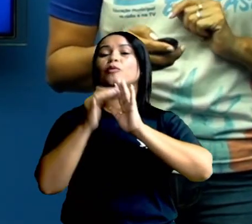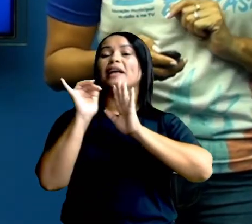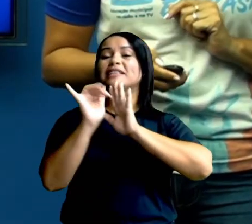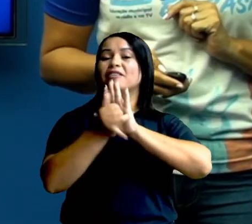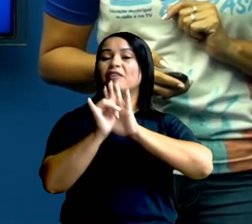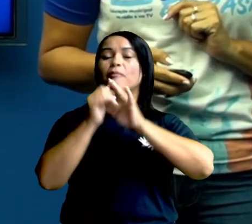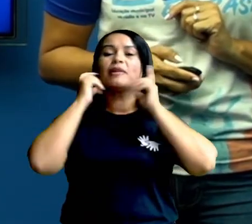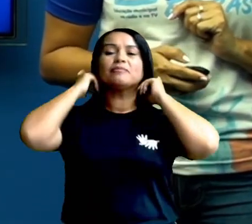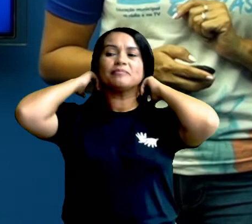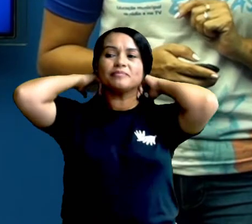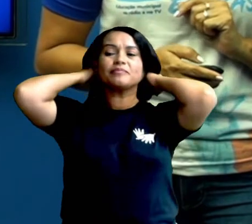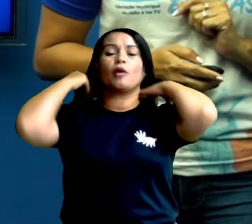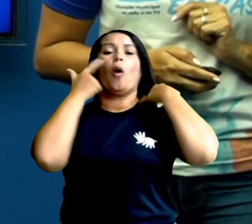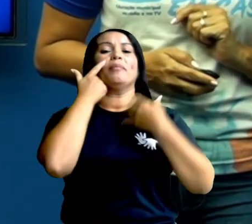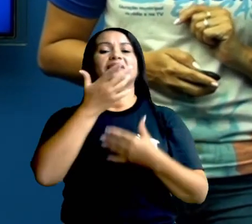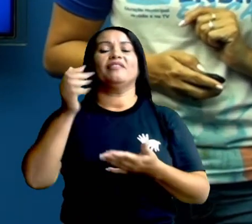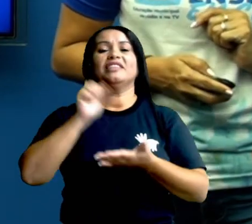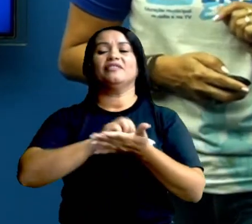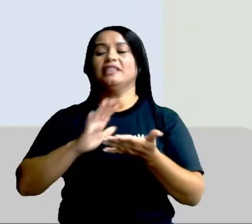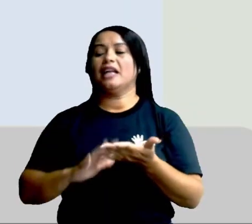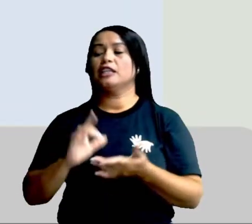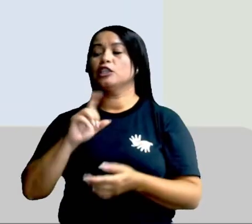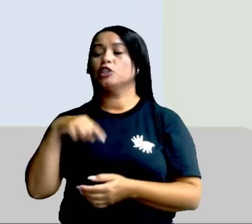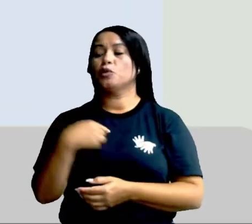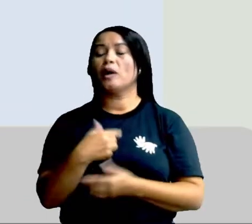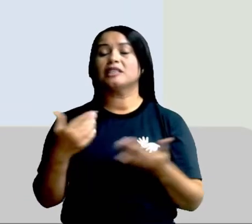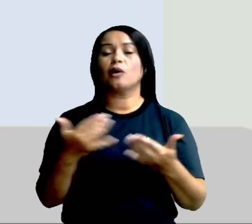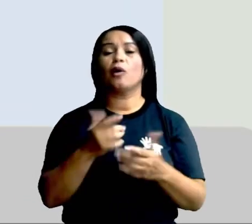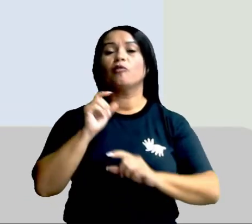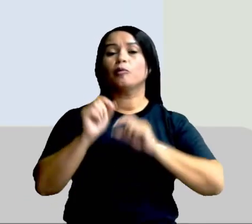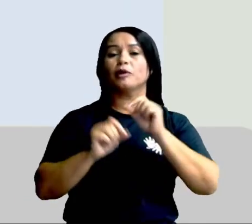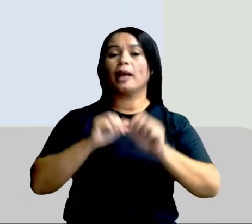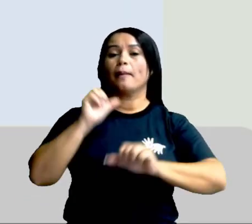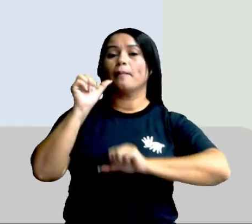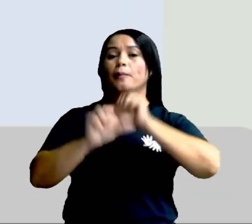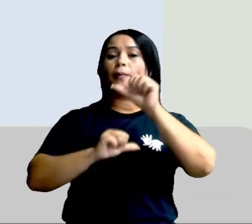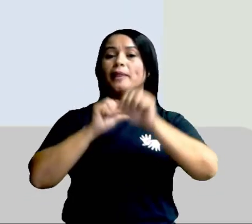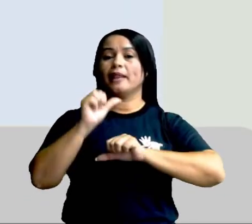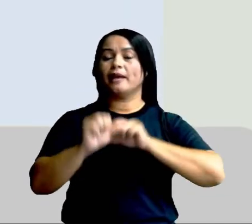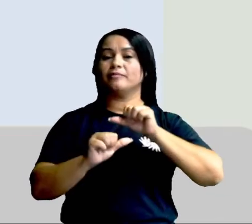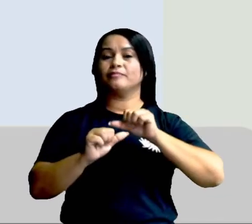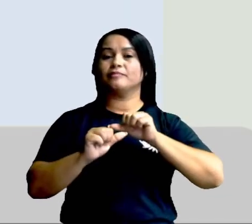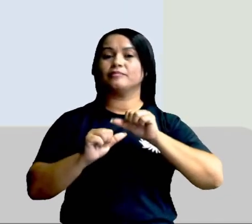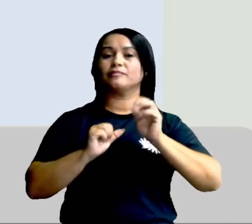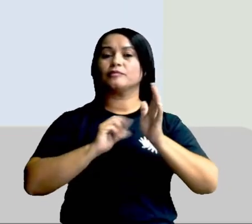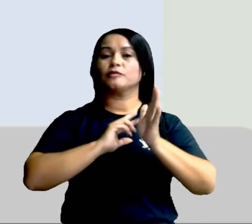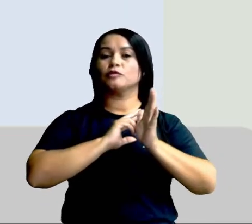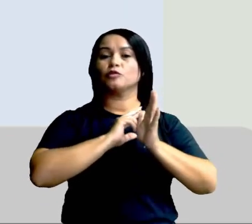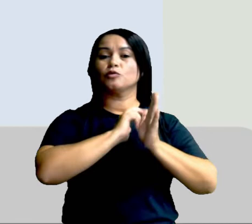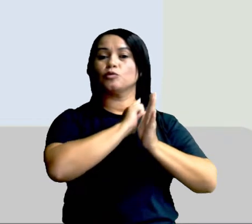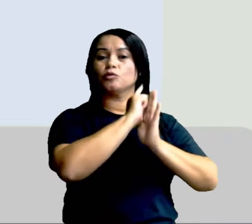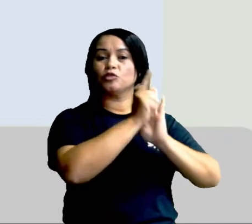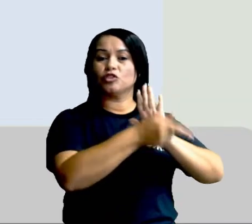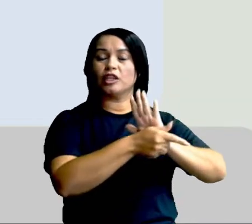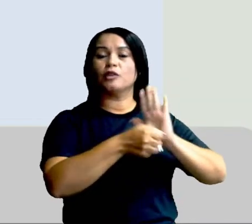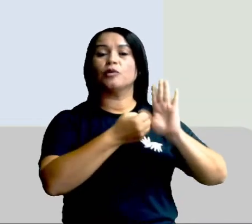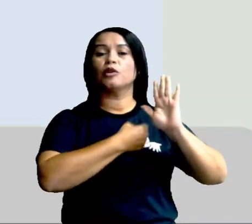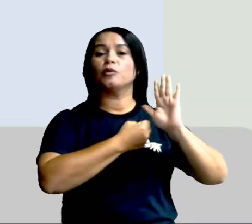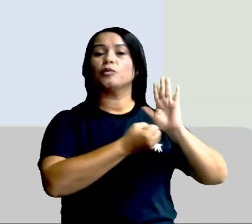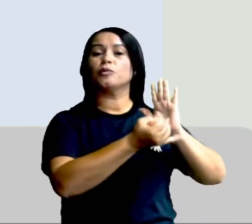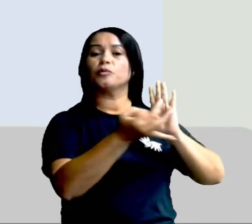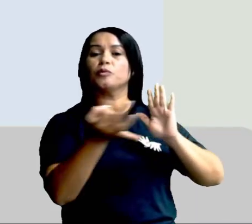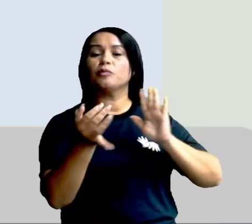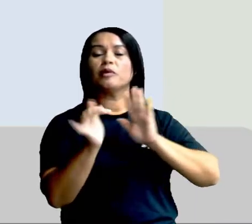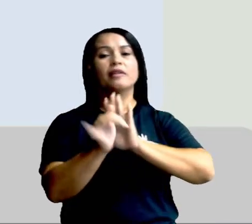essa fábula. Olha só, nós vamos alterar o gênero e o número da fábula,